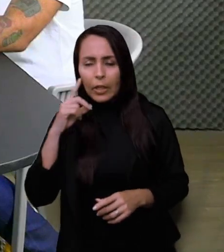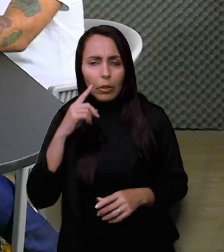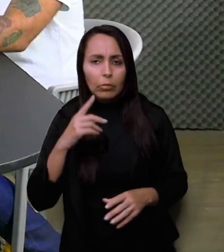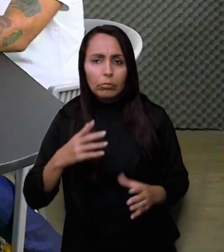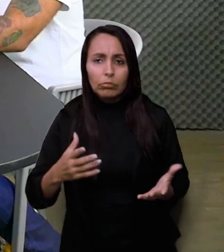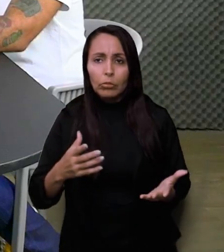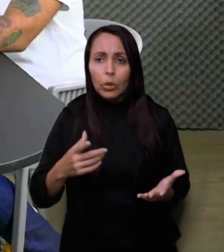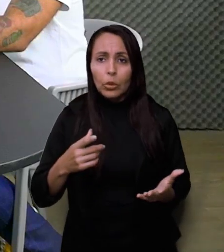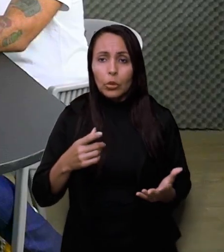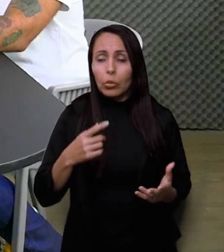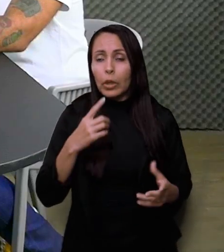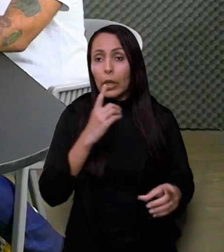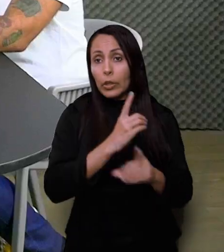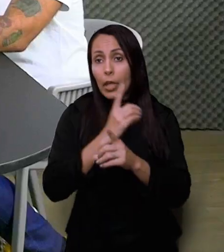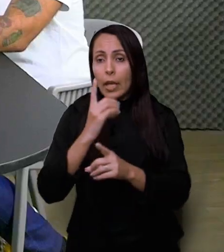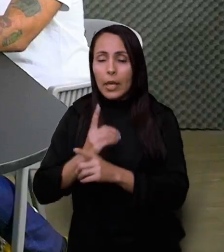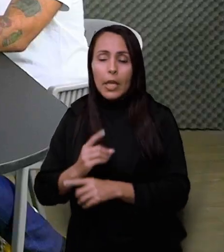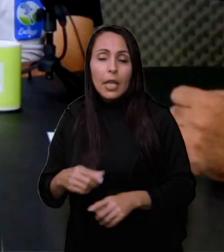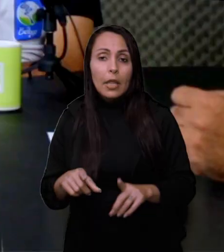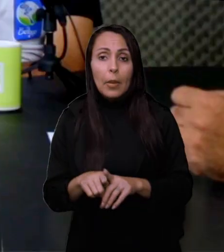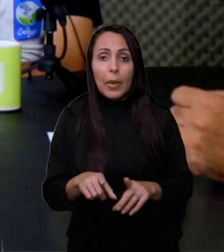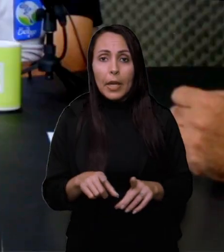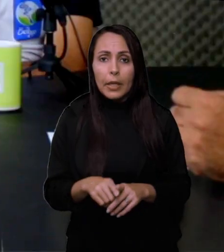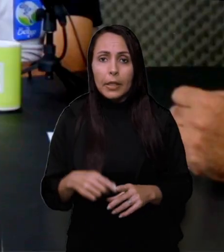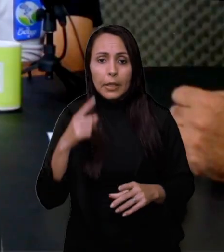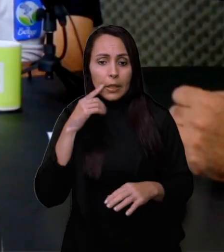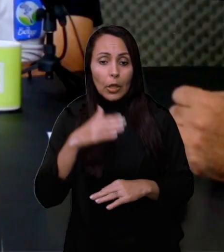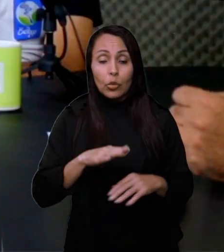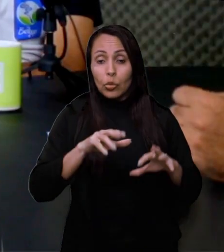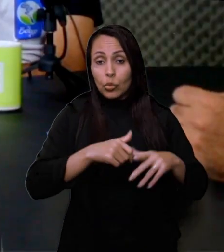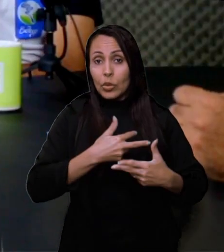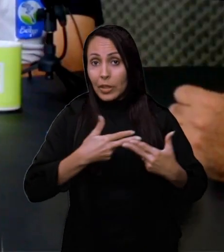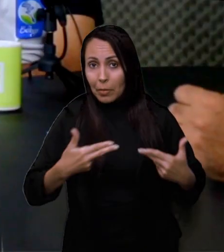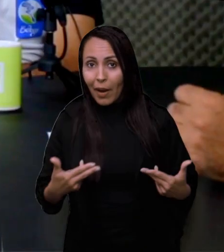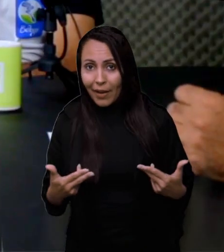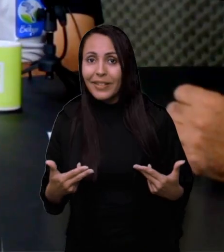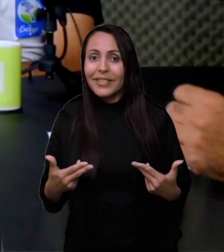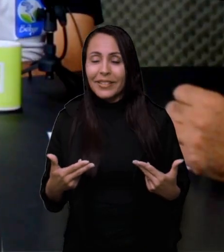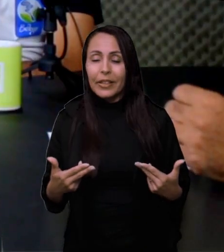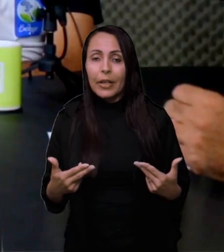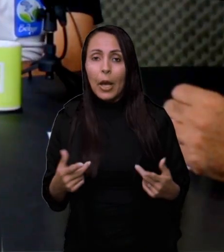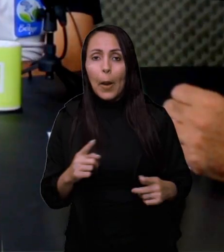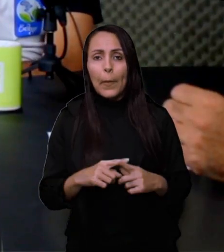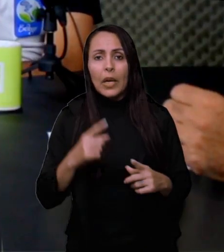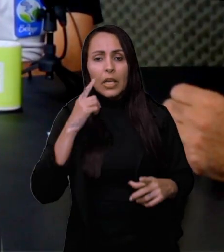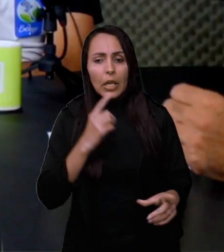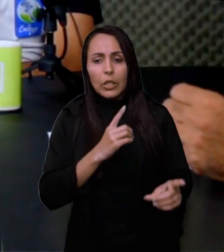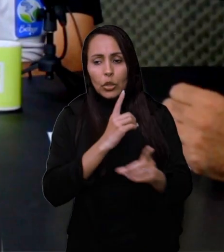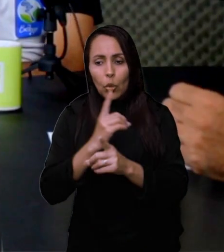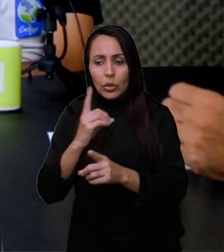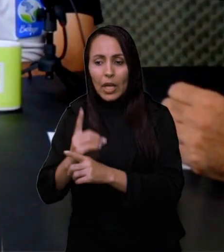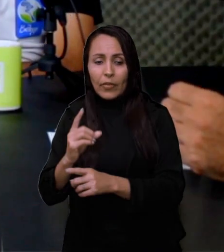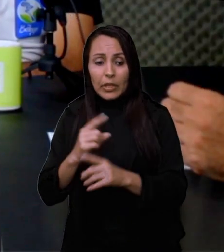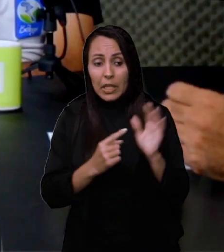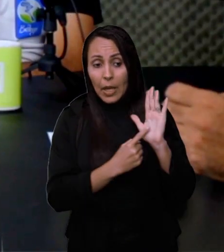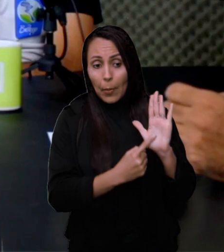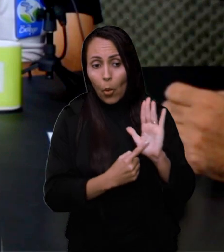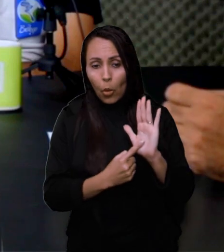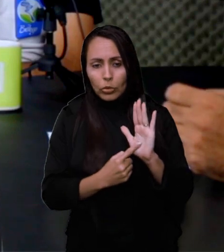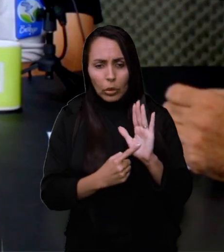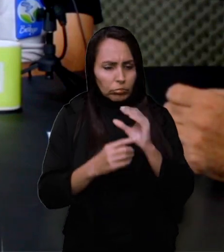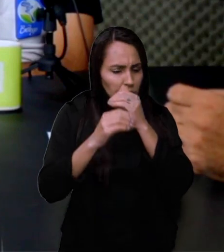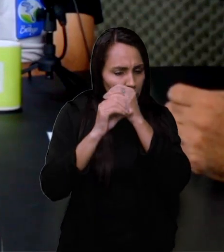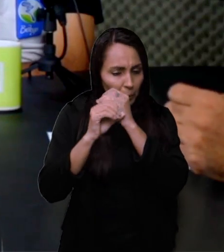encontrar nenhum que tivesse dentro dos animais. Uhum. Mas a gente encontrava dentro das amostras também. Era